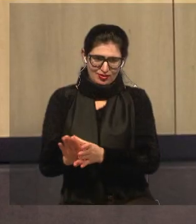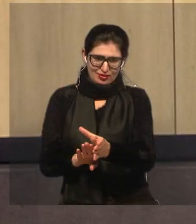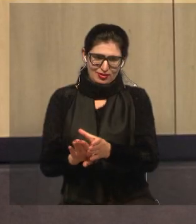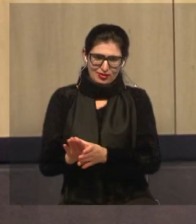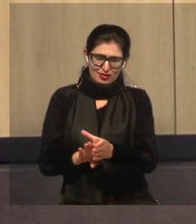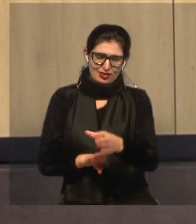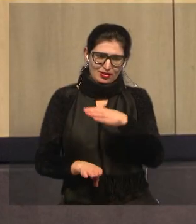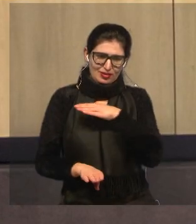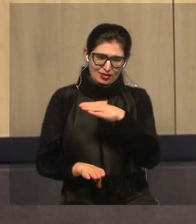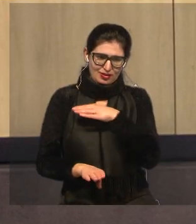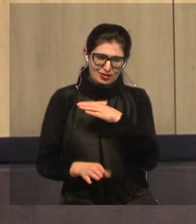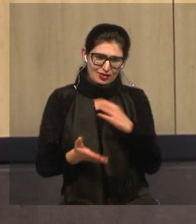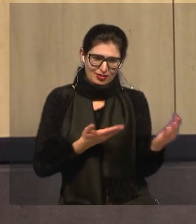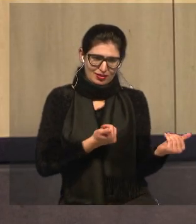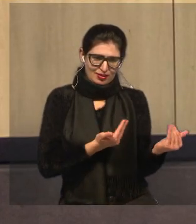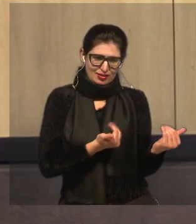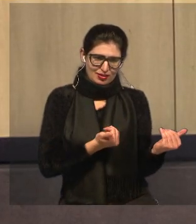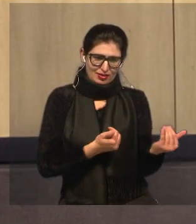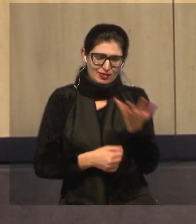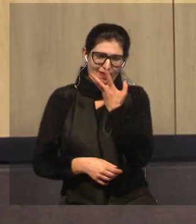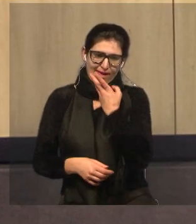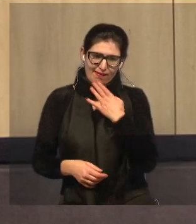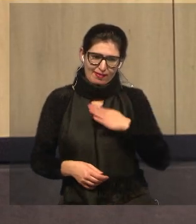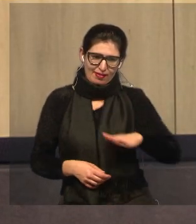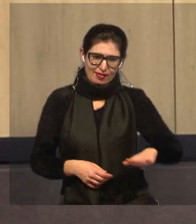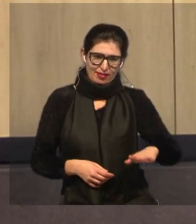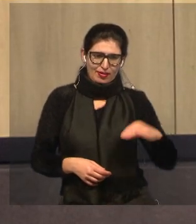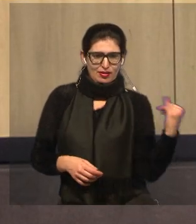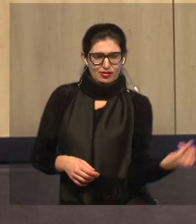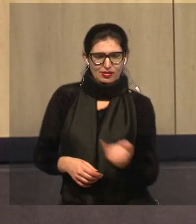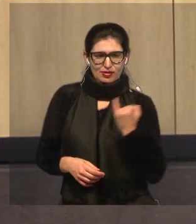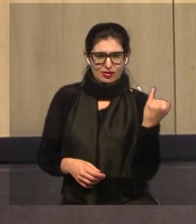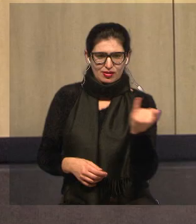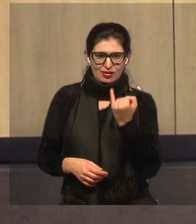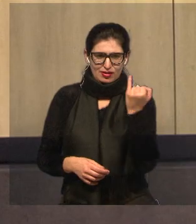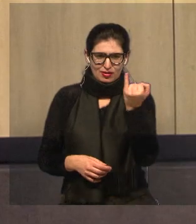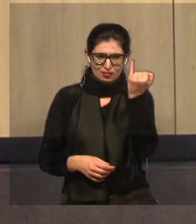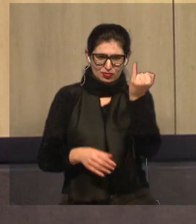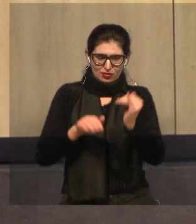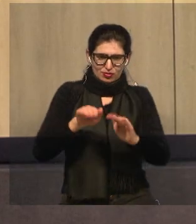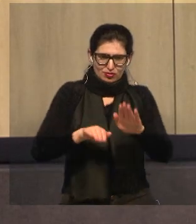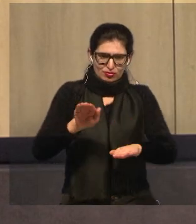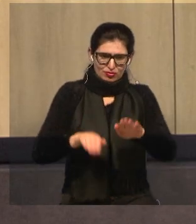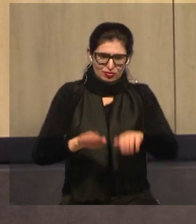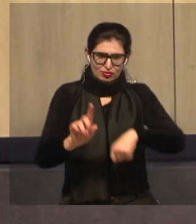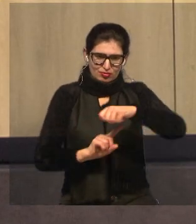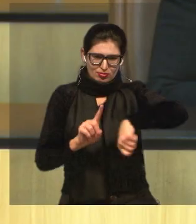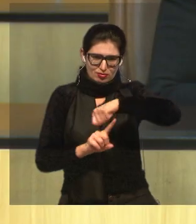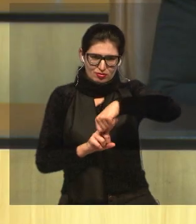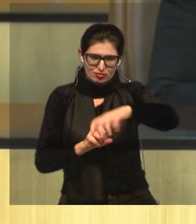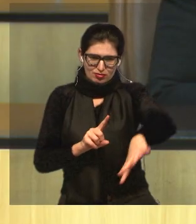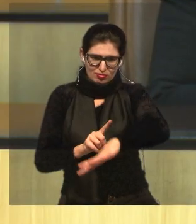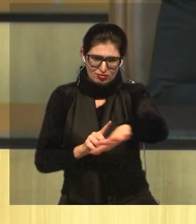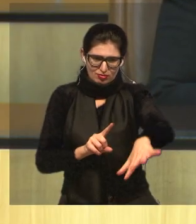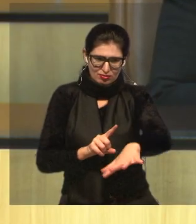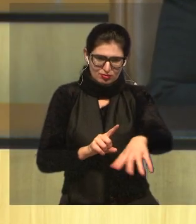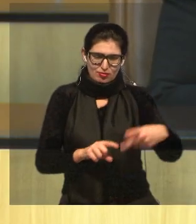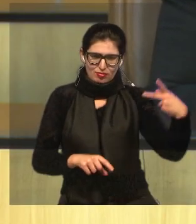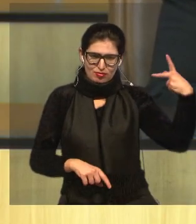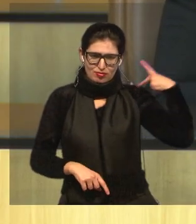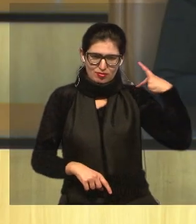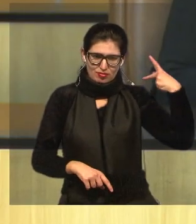da Criança e Adolescente, o importante equipamento de controle social. Nós temos aqui a